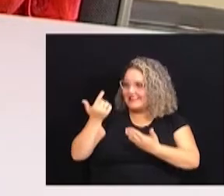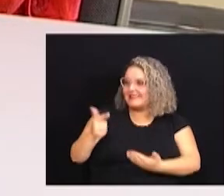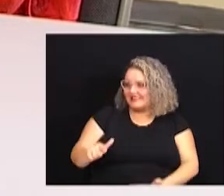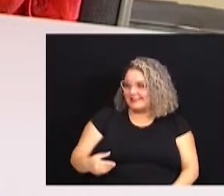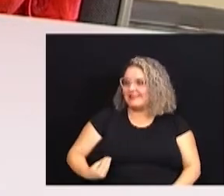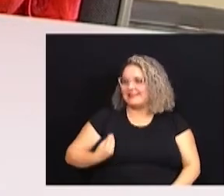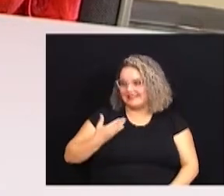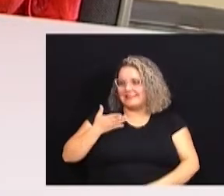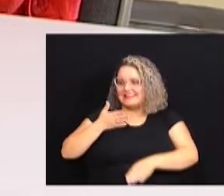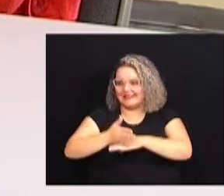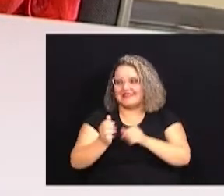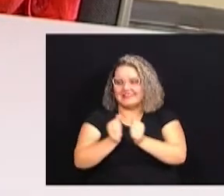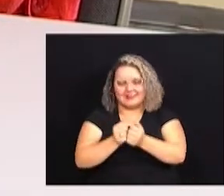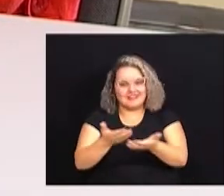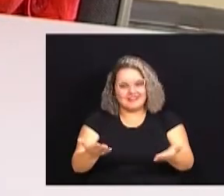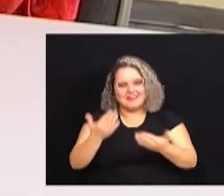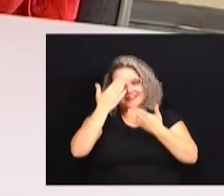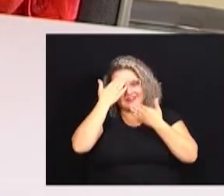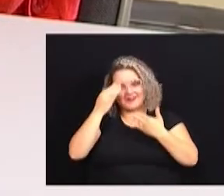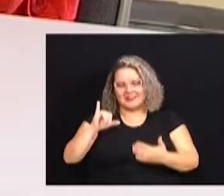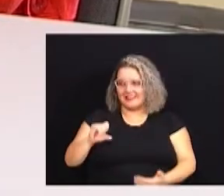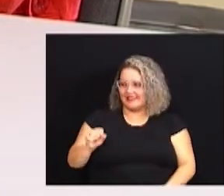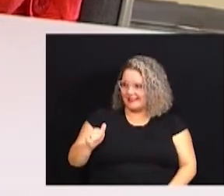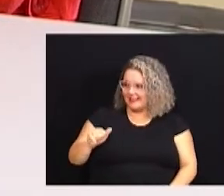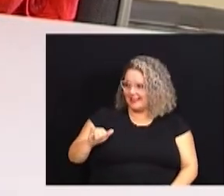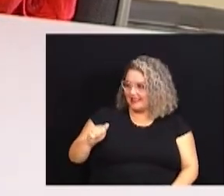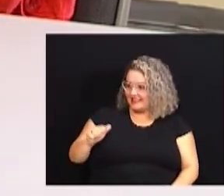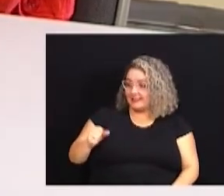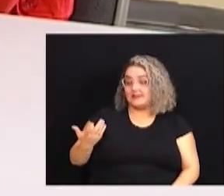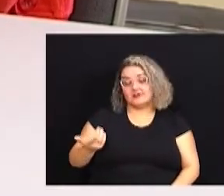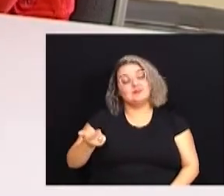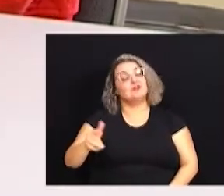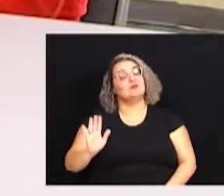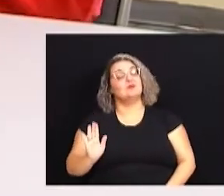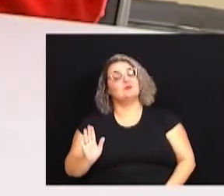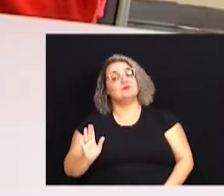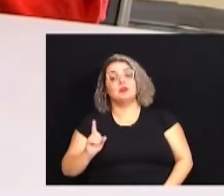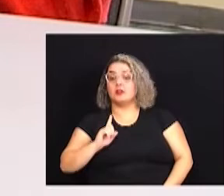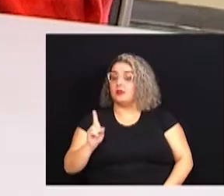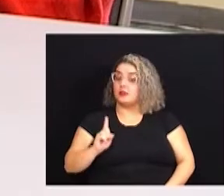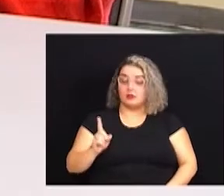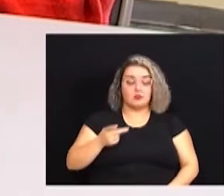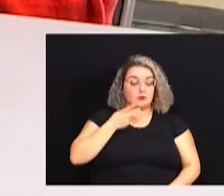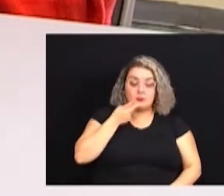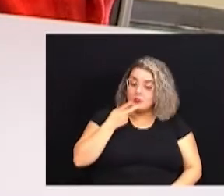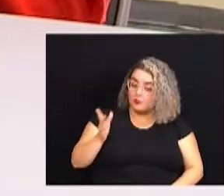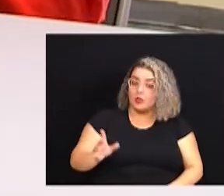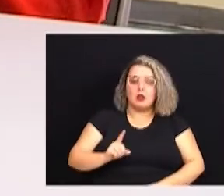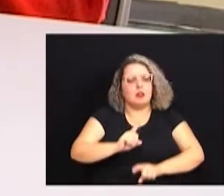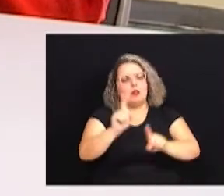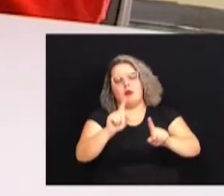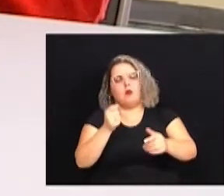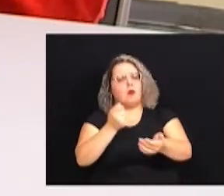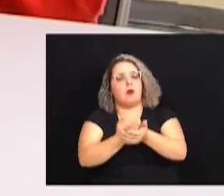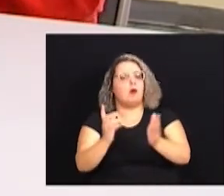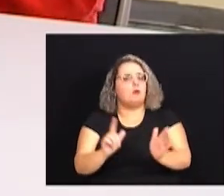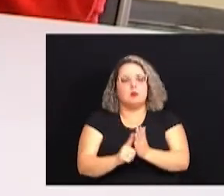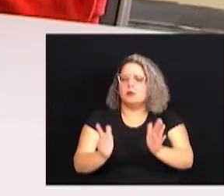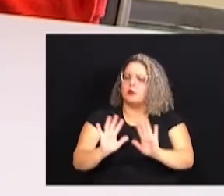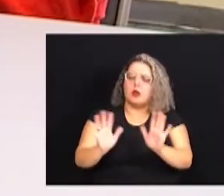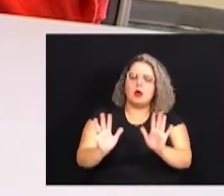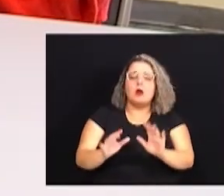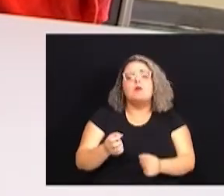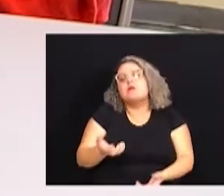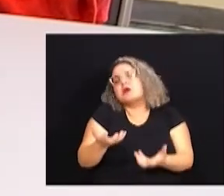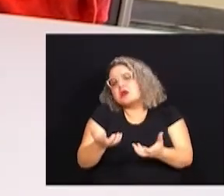também. Agradeço mais uma vez a participação aqui com vocês. Obrigada, Isaías. E novamente, gente, não estamos aqui dizendo para você